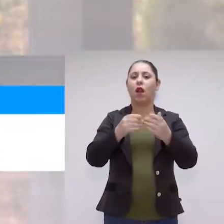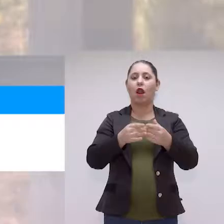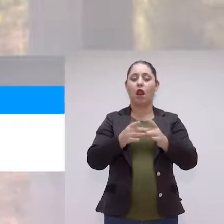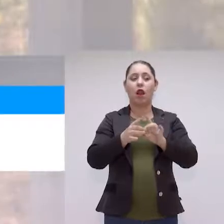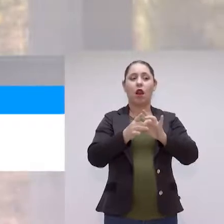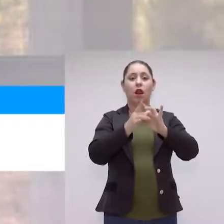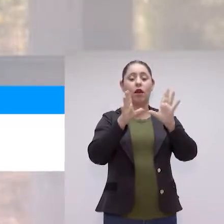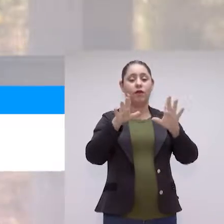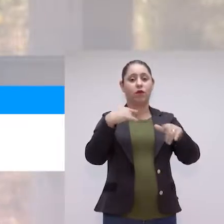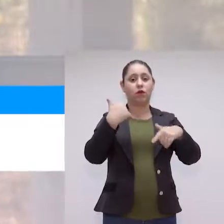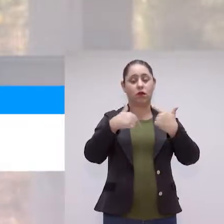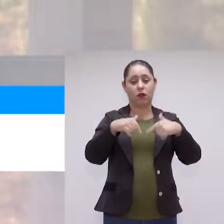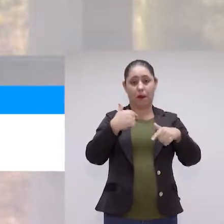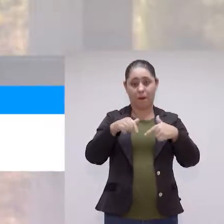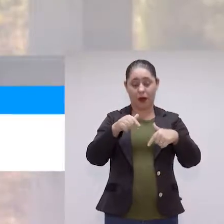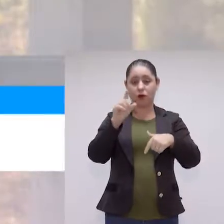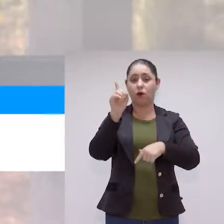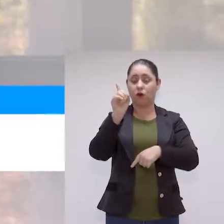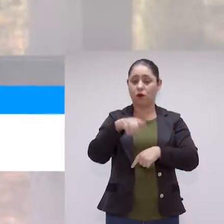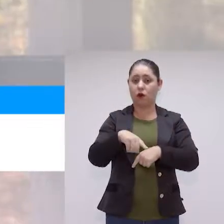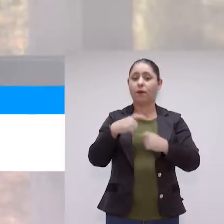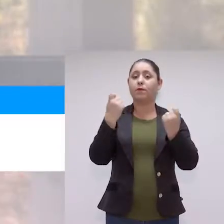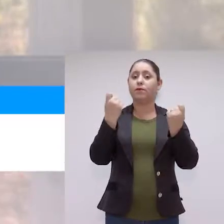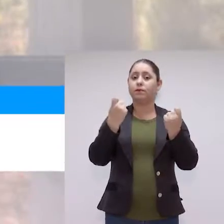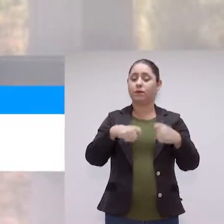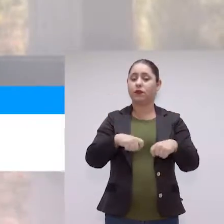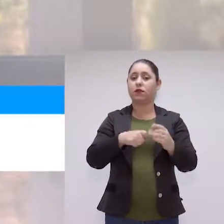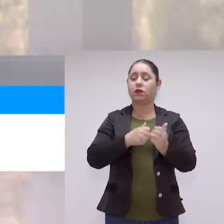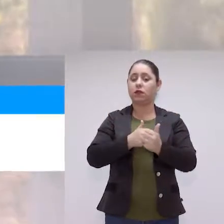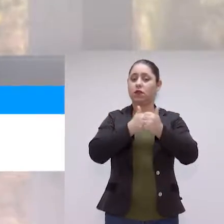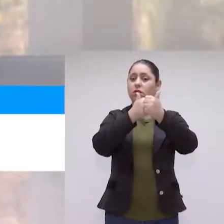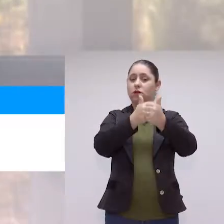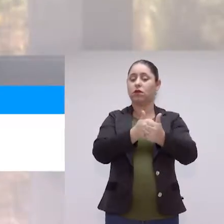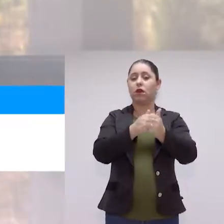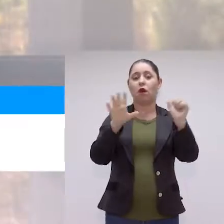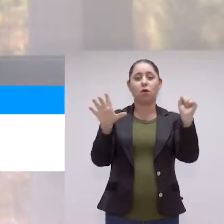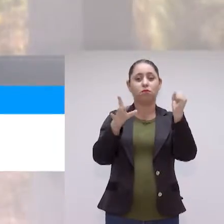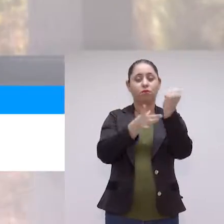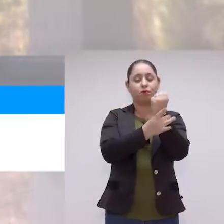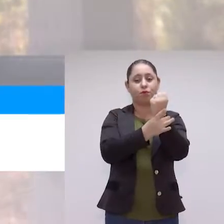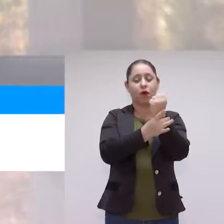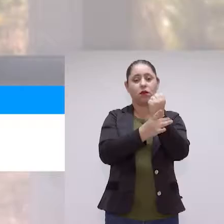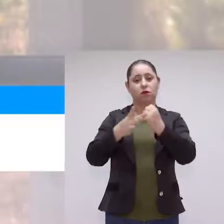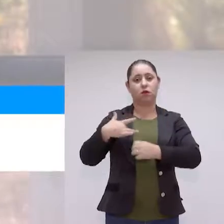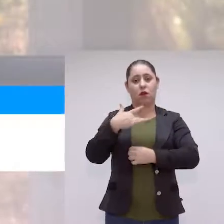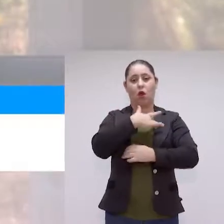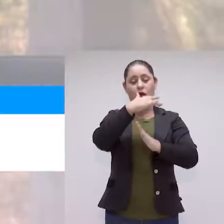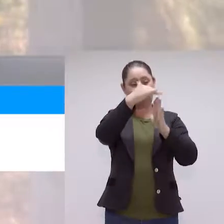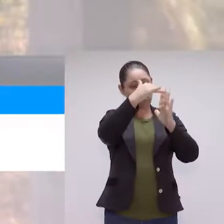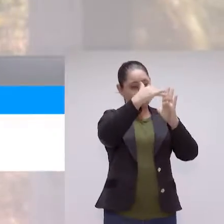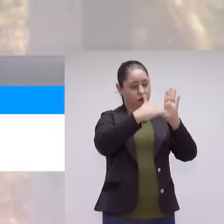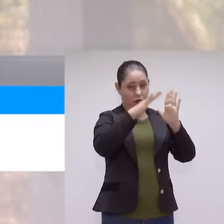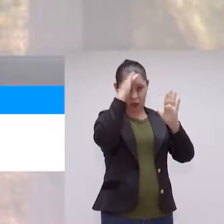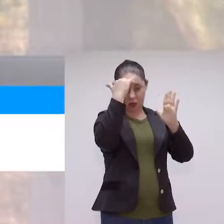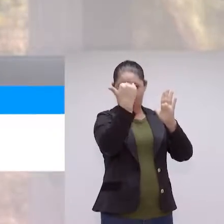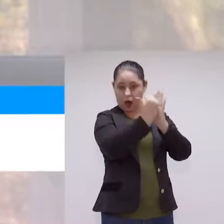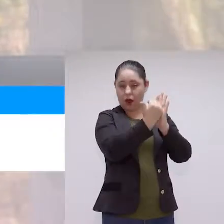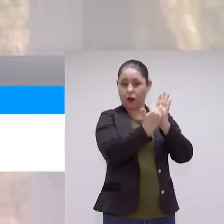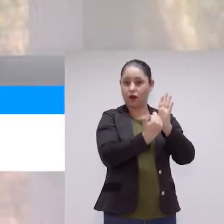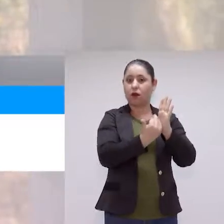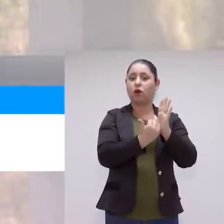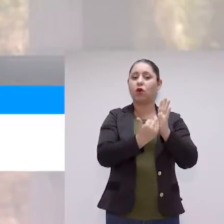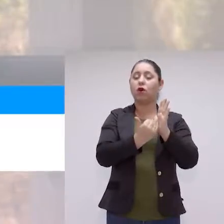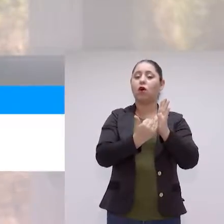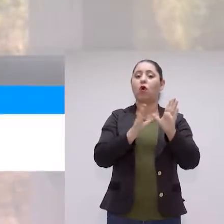destacar que a autorização para a realização das atividades deverá seguir as medidas e protocolos de